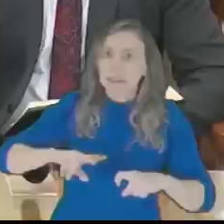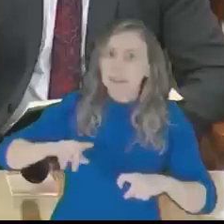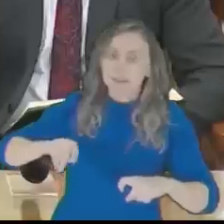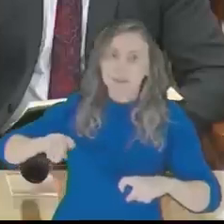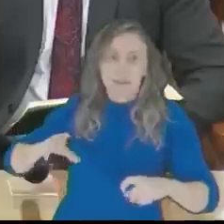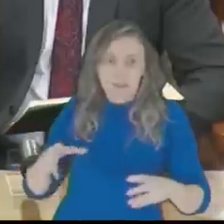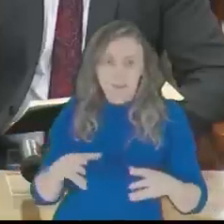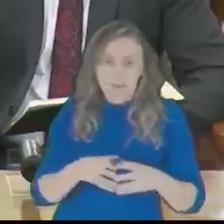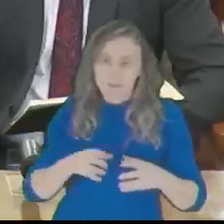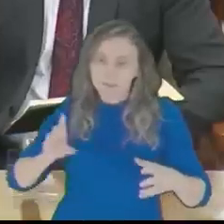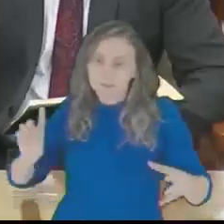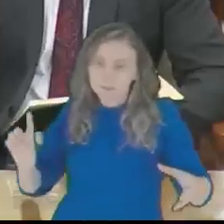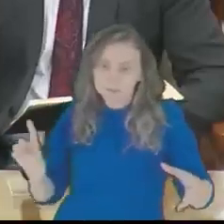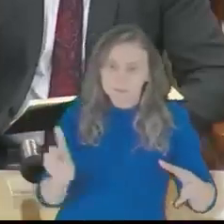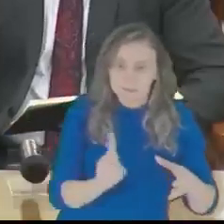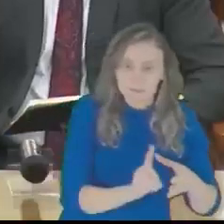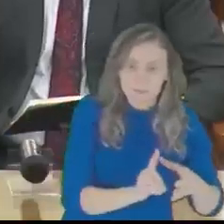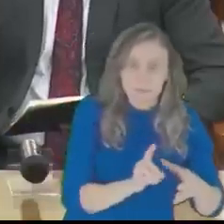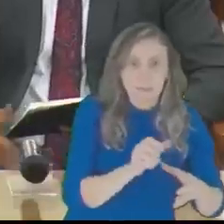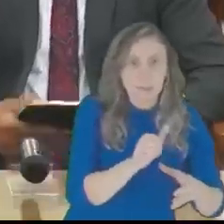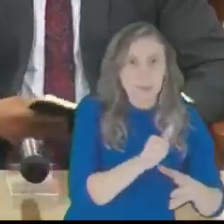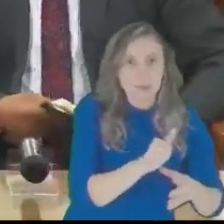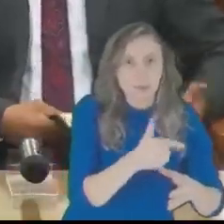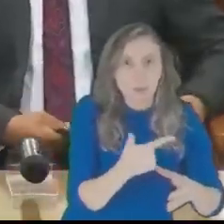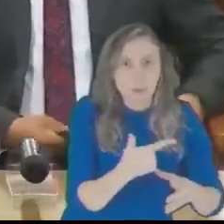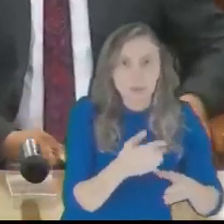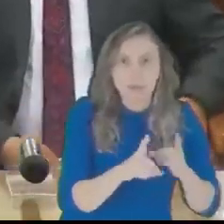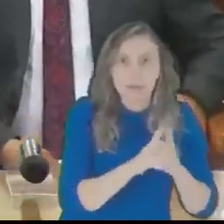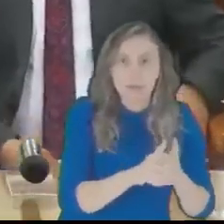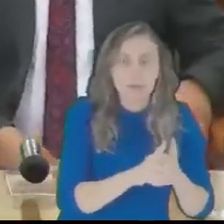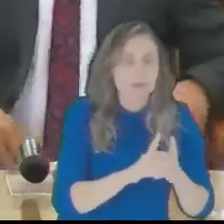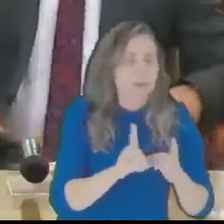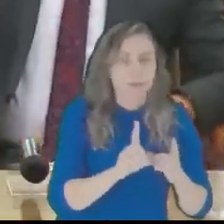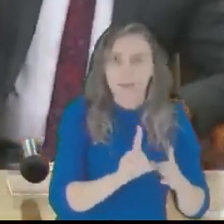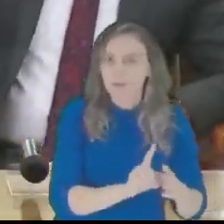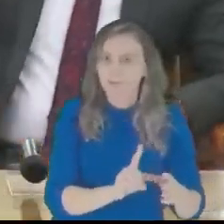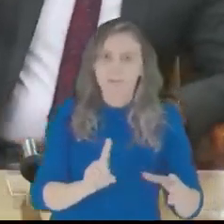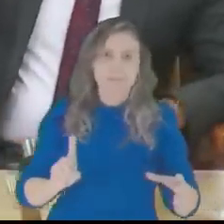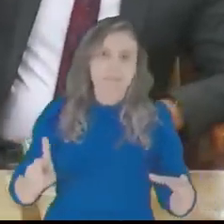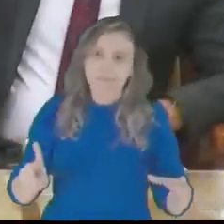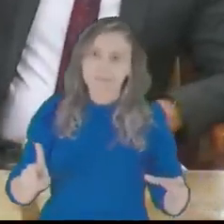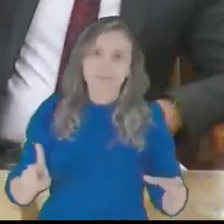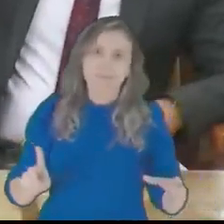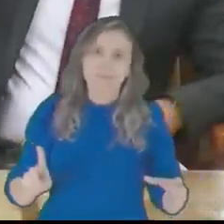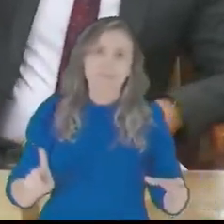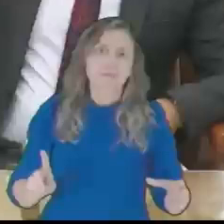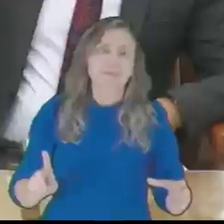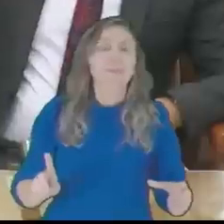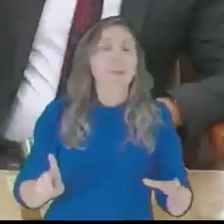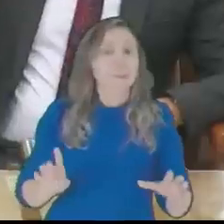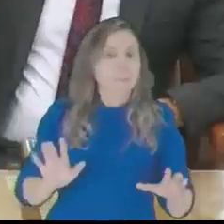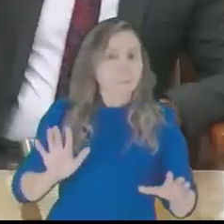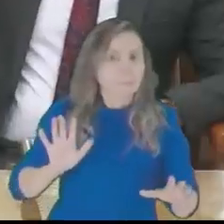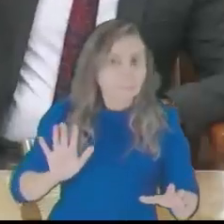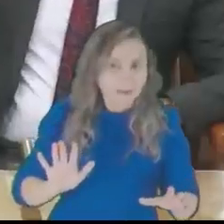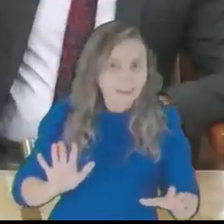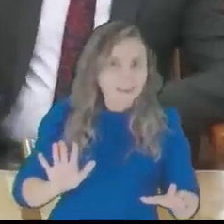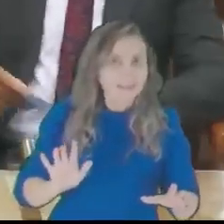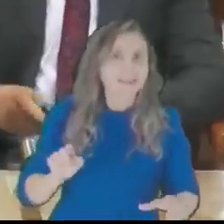12. Vocês estão lembrados? Ele não era dos 12 apóstolos, mas ele